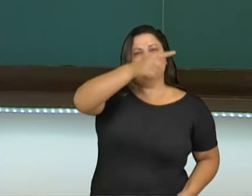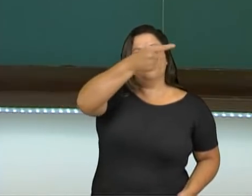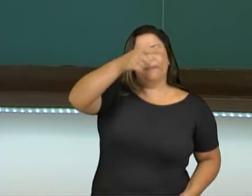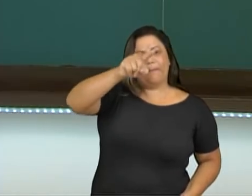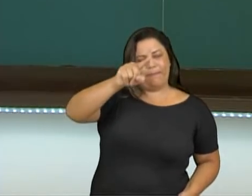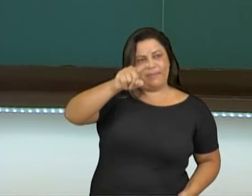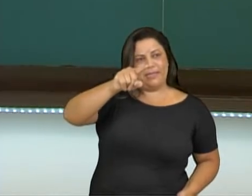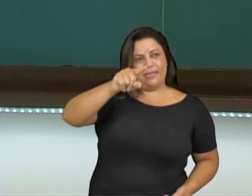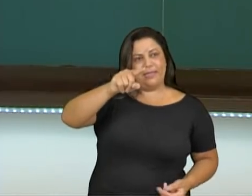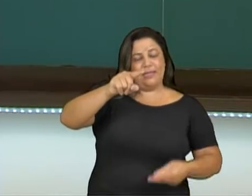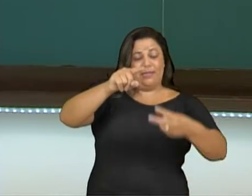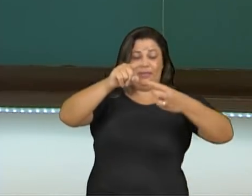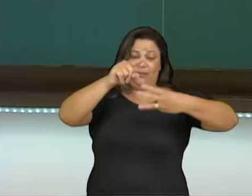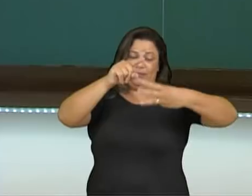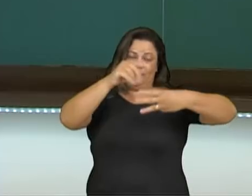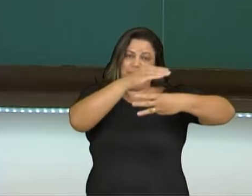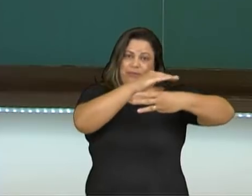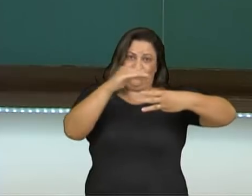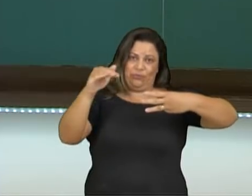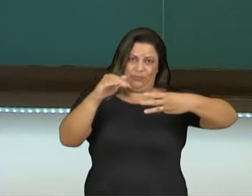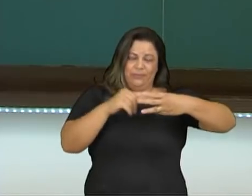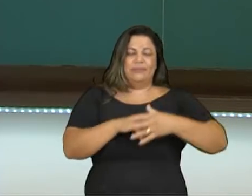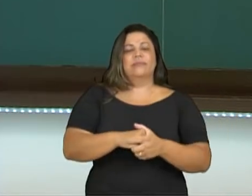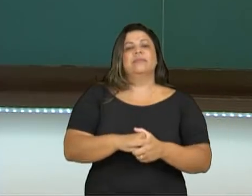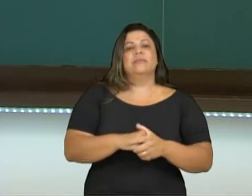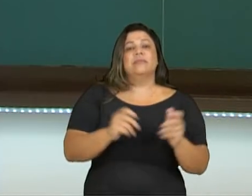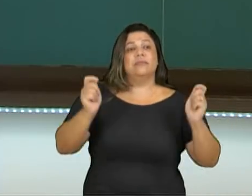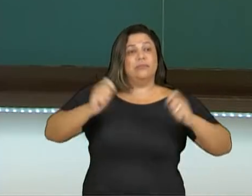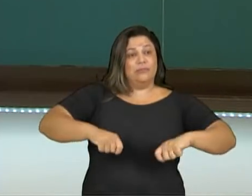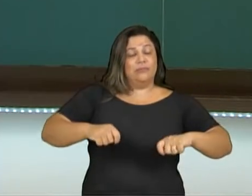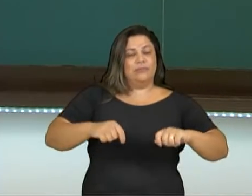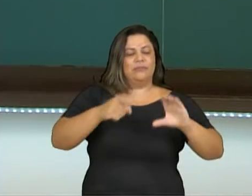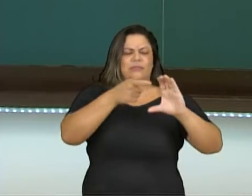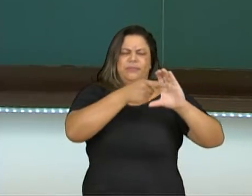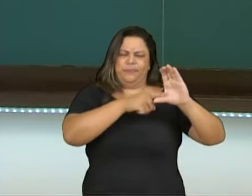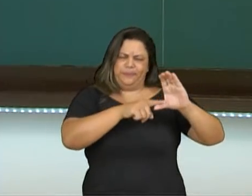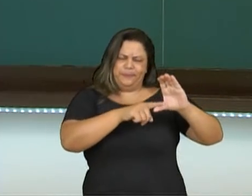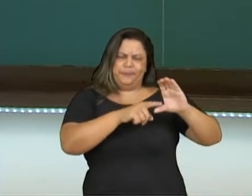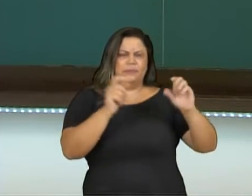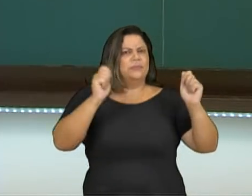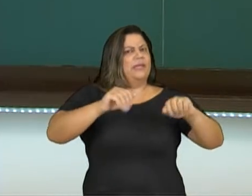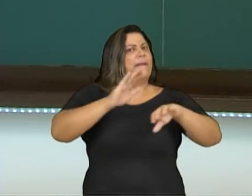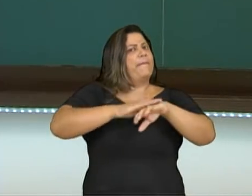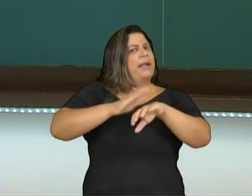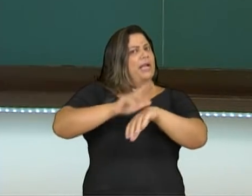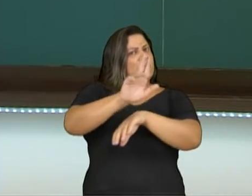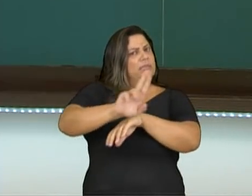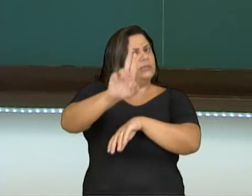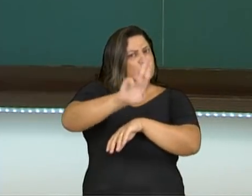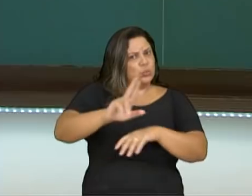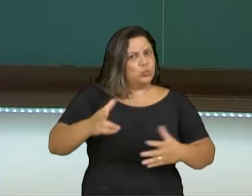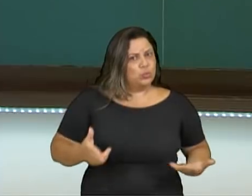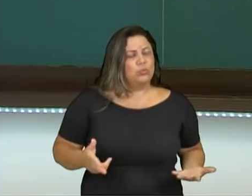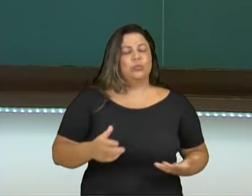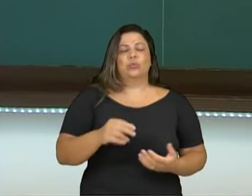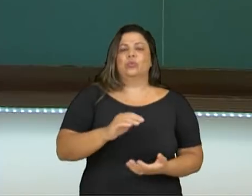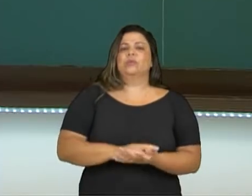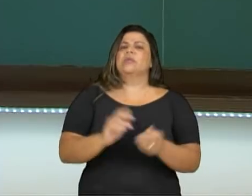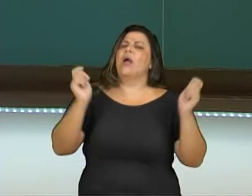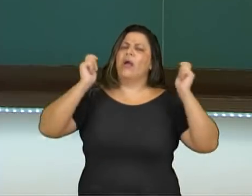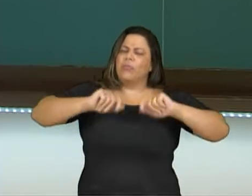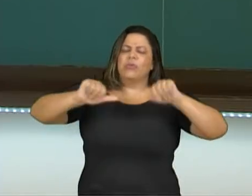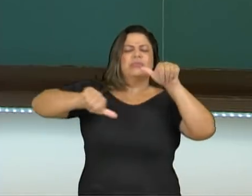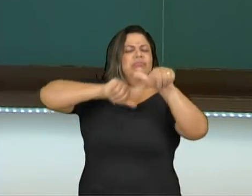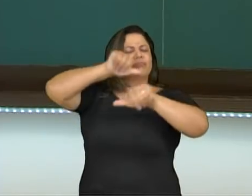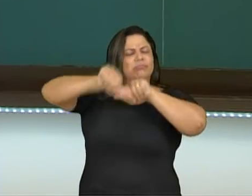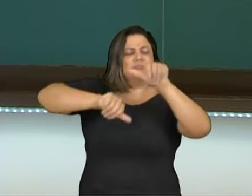radianos. Esses ângulos são ângulos notáveis, são aqueles ângulos que a gente mais usa na trigonometria. Podemos transformar todos eles,